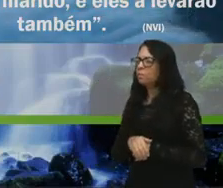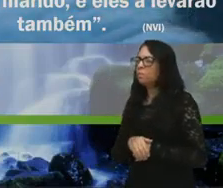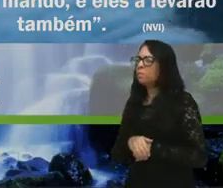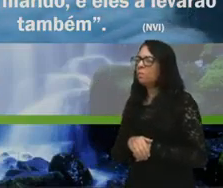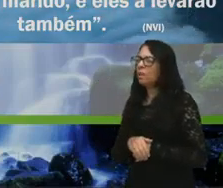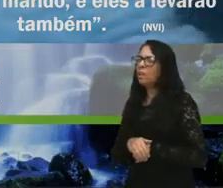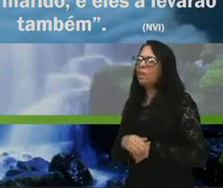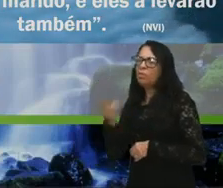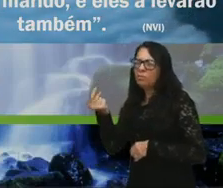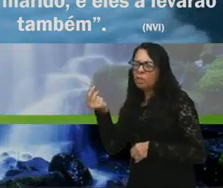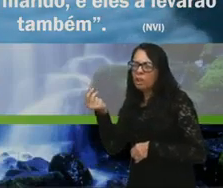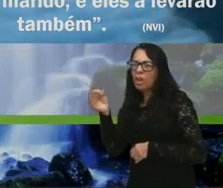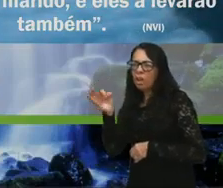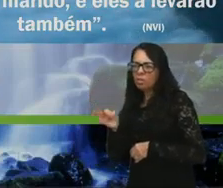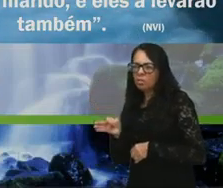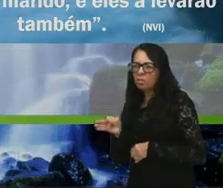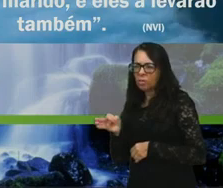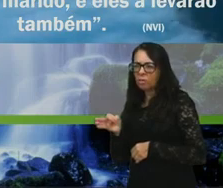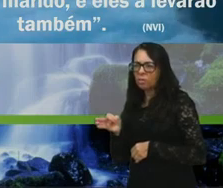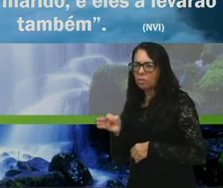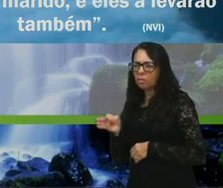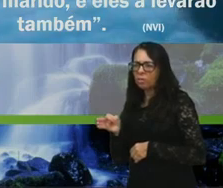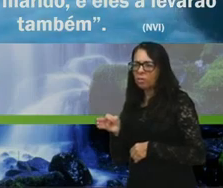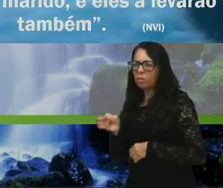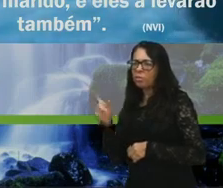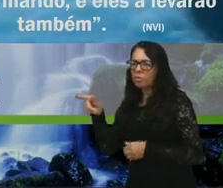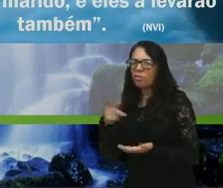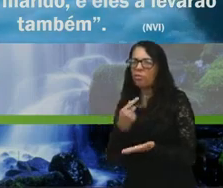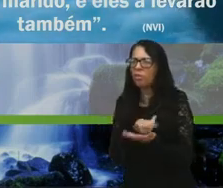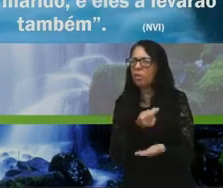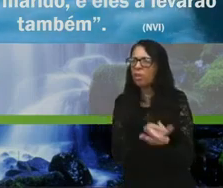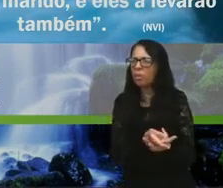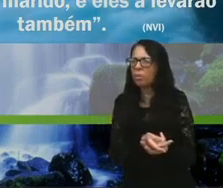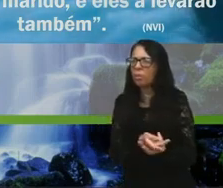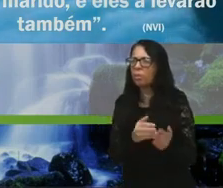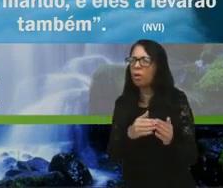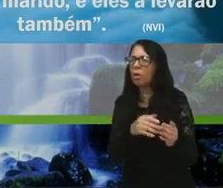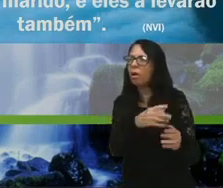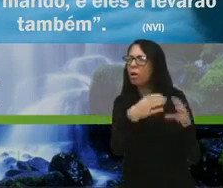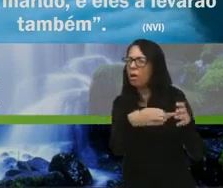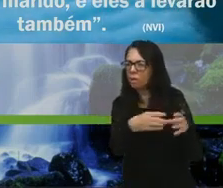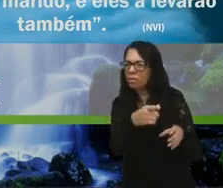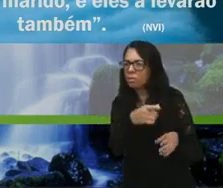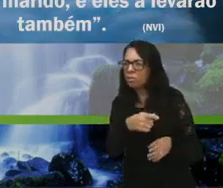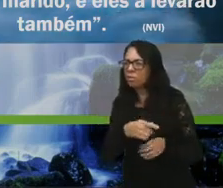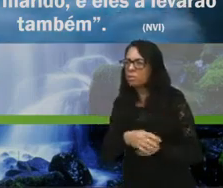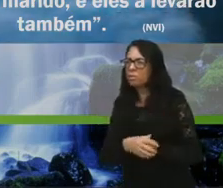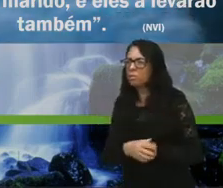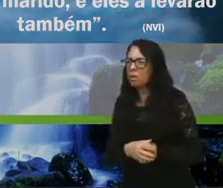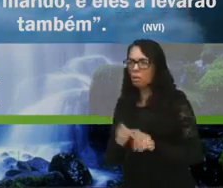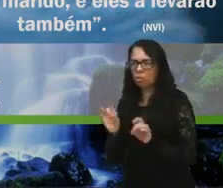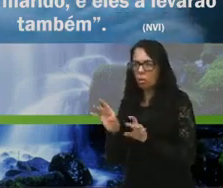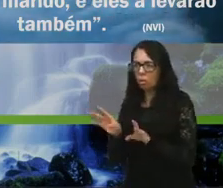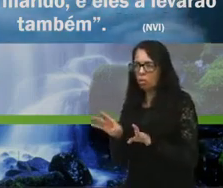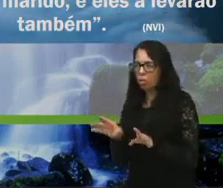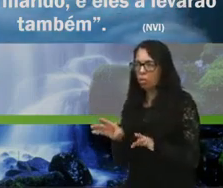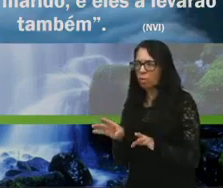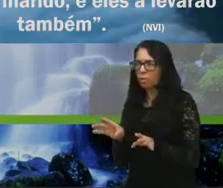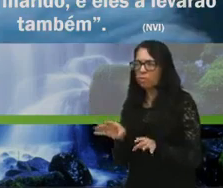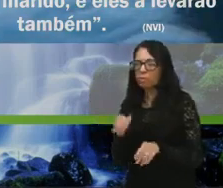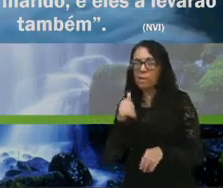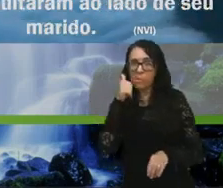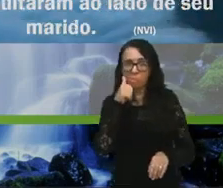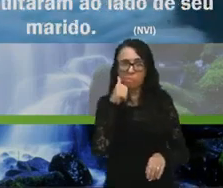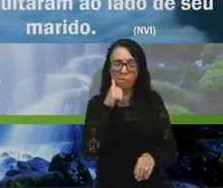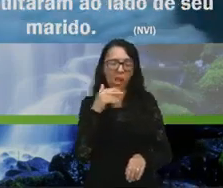Senhor? Veja, estão à porta os pés dos que sepultaram seu marido, e eles a levarão também.